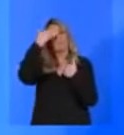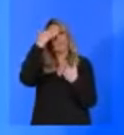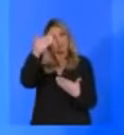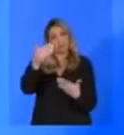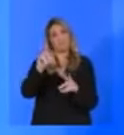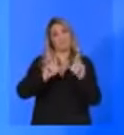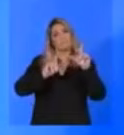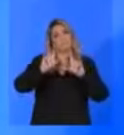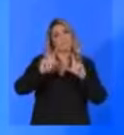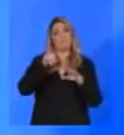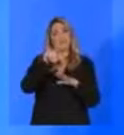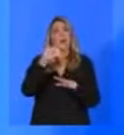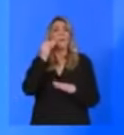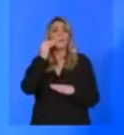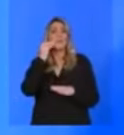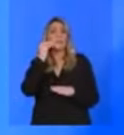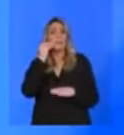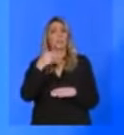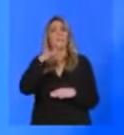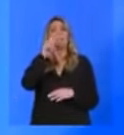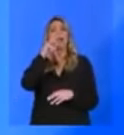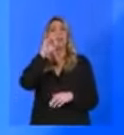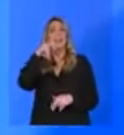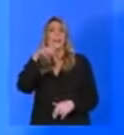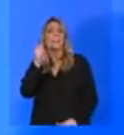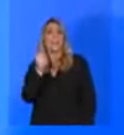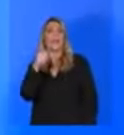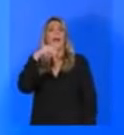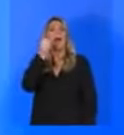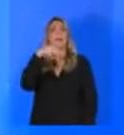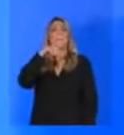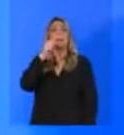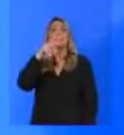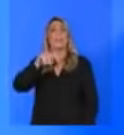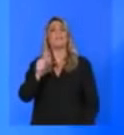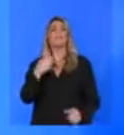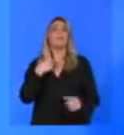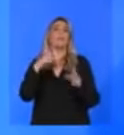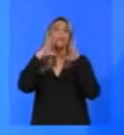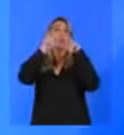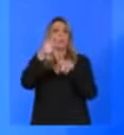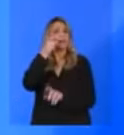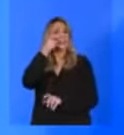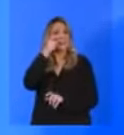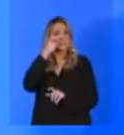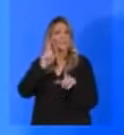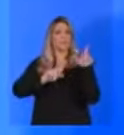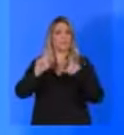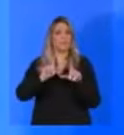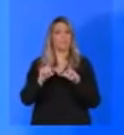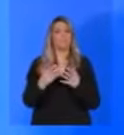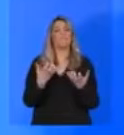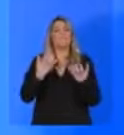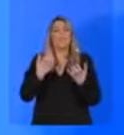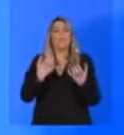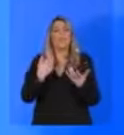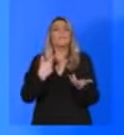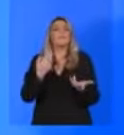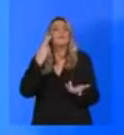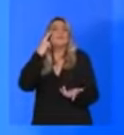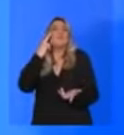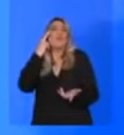Rede TV pela oportunidade agradecer a Mariana e Amanda os candidatos e a você que tá nos assistindo eu quero realizar um sonho como